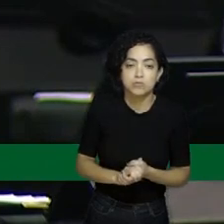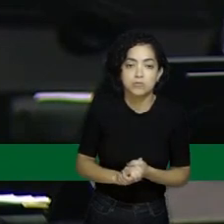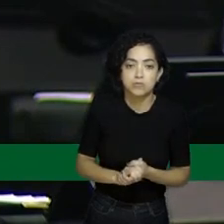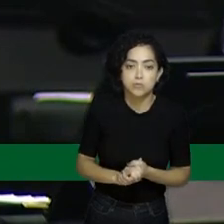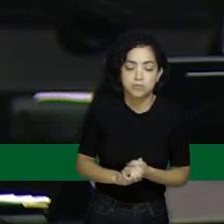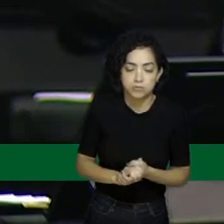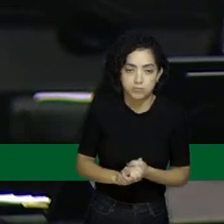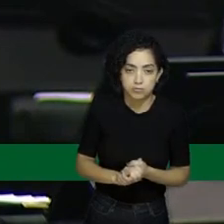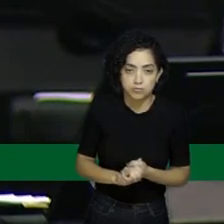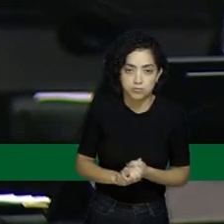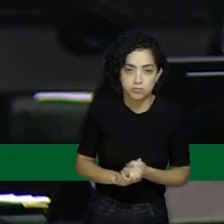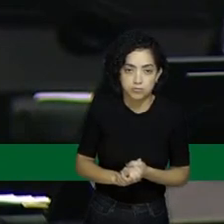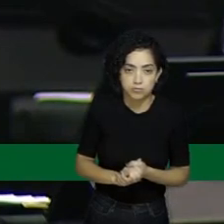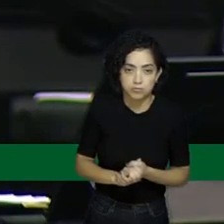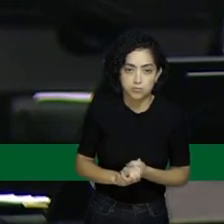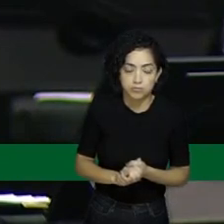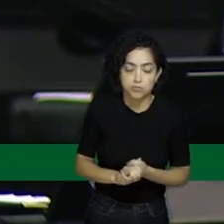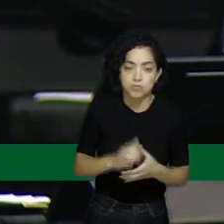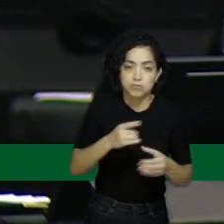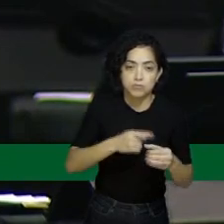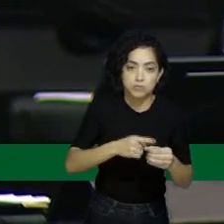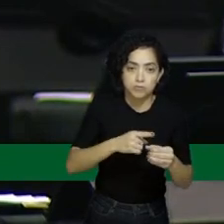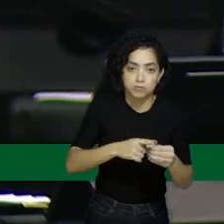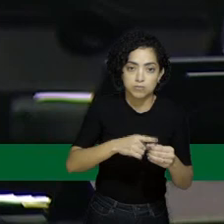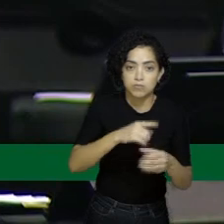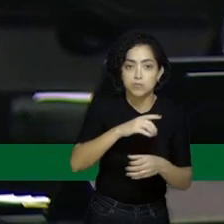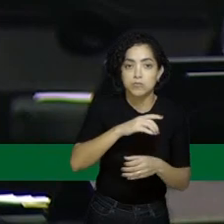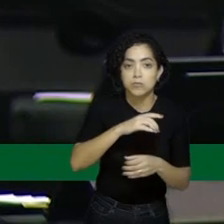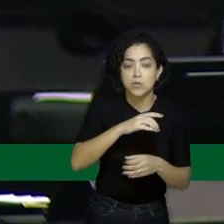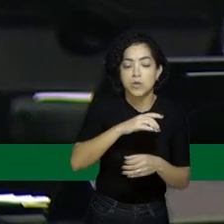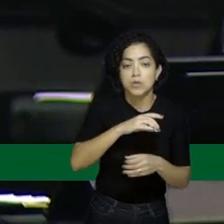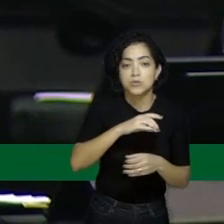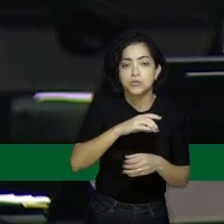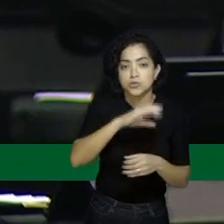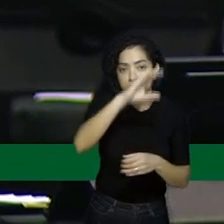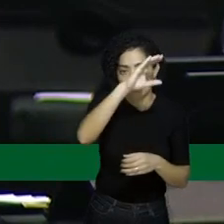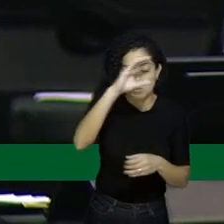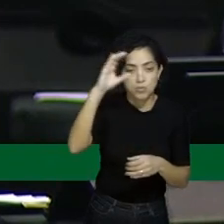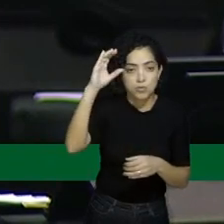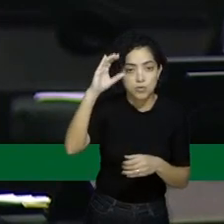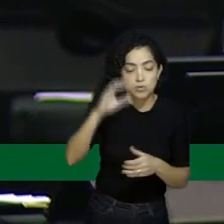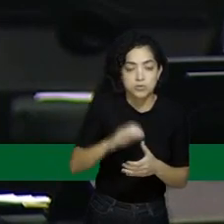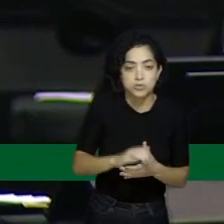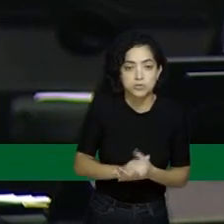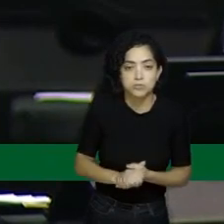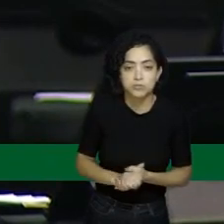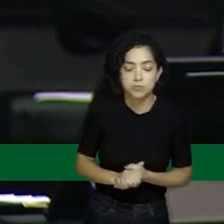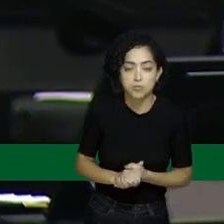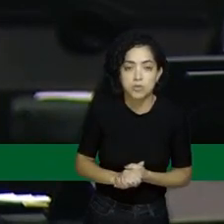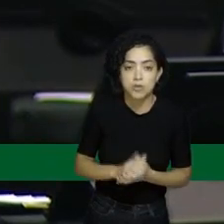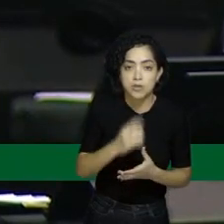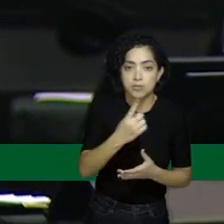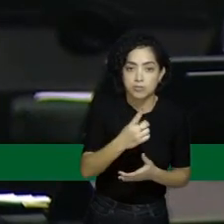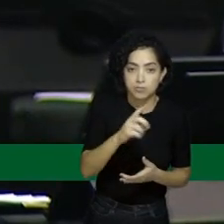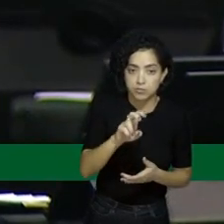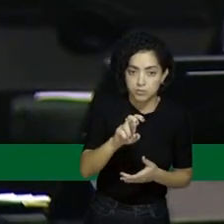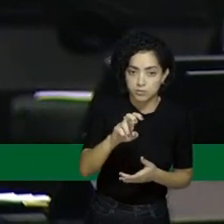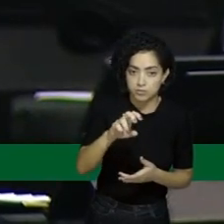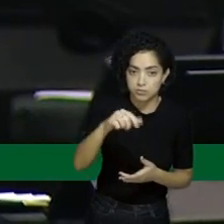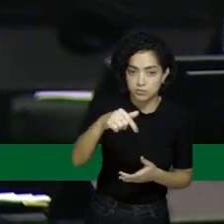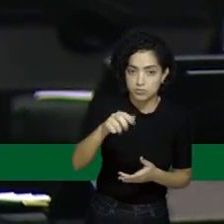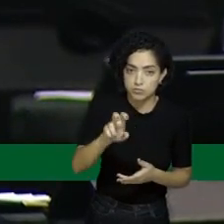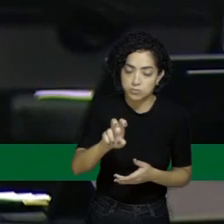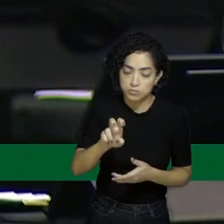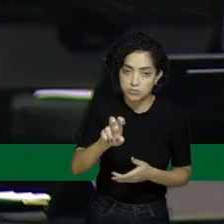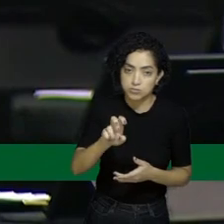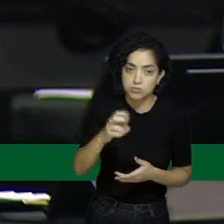dos Pintos, do município de Concórdia, e altera o anexo 1º da Lei 17.565, de 2018, que